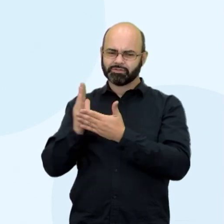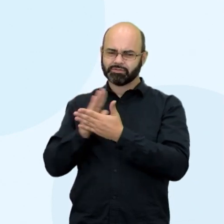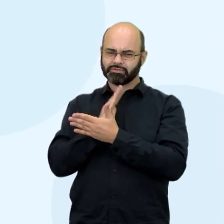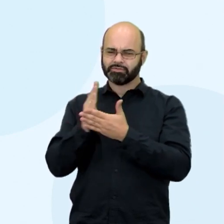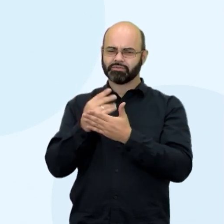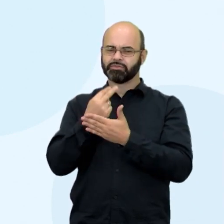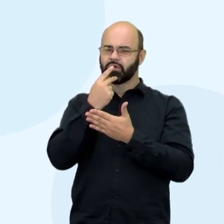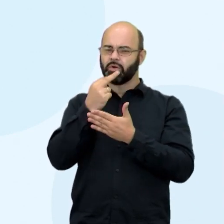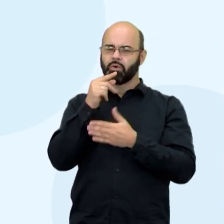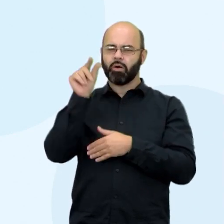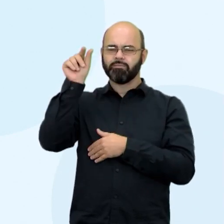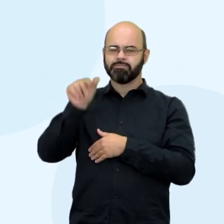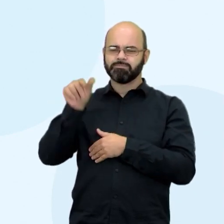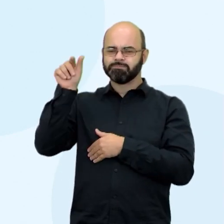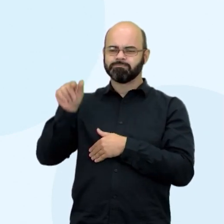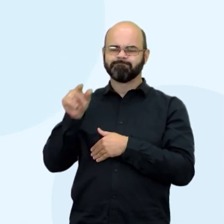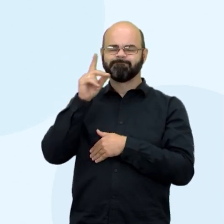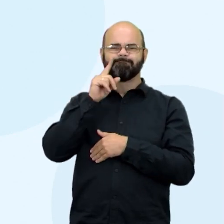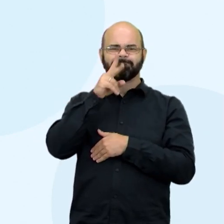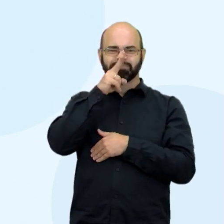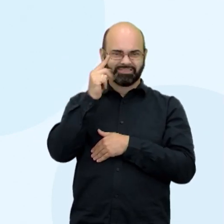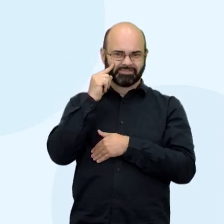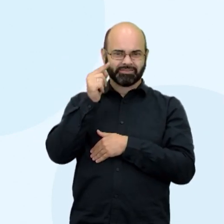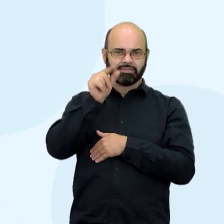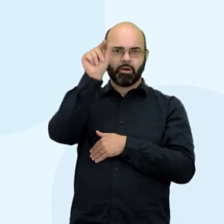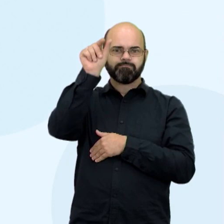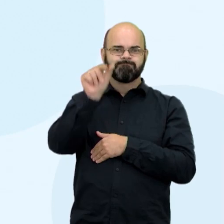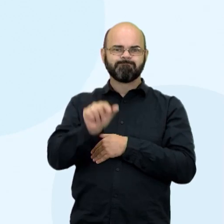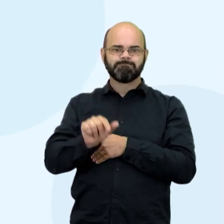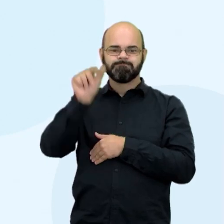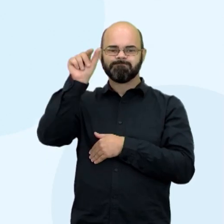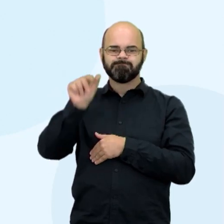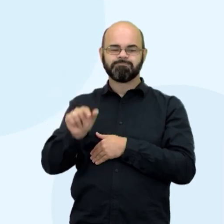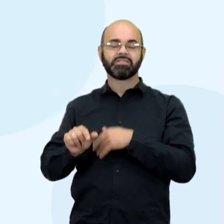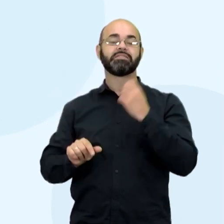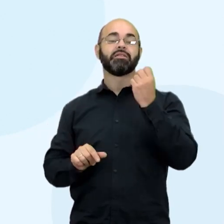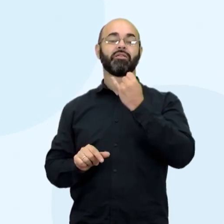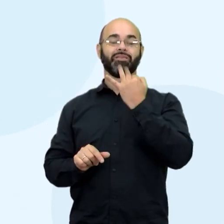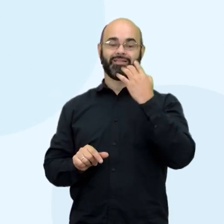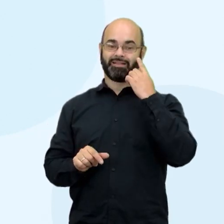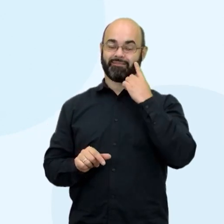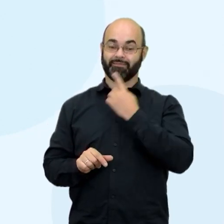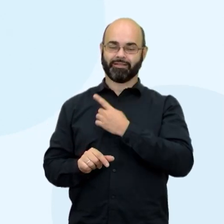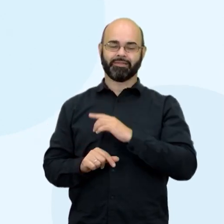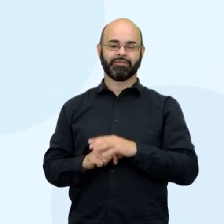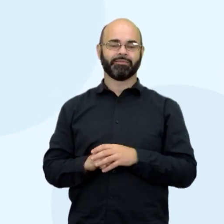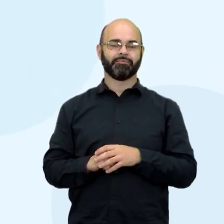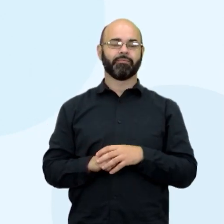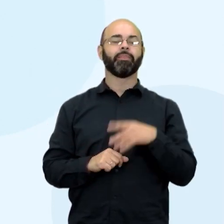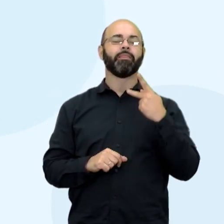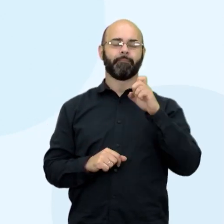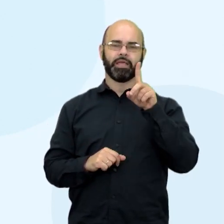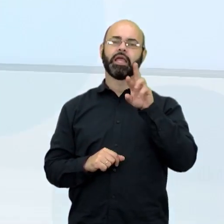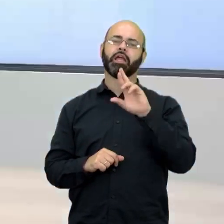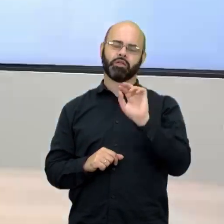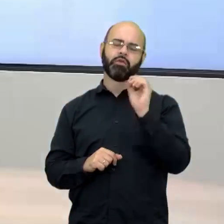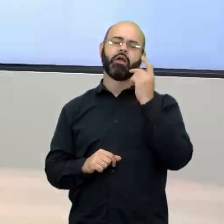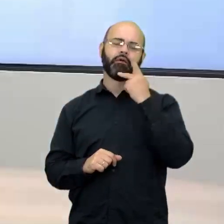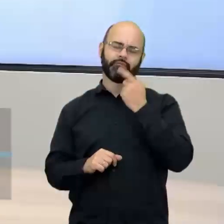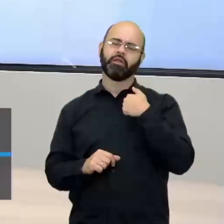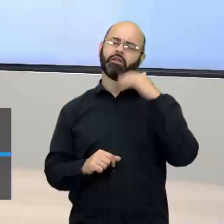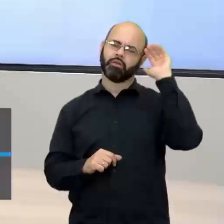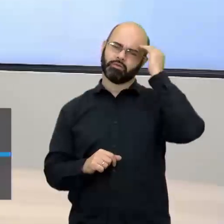faixas escuras aí que ele fez, essas linhas mais escuras aí. Quantas partes? Ó, aqui o Pedro Henrique, ele disse que entendeu. Ele falou